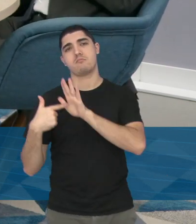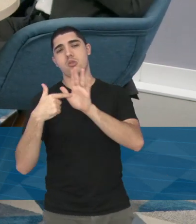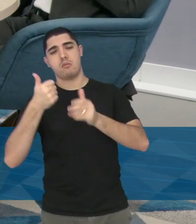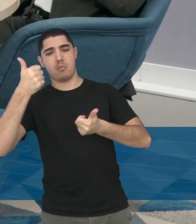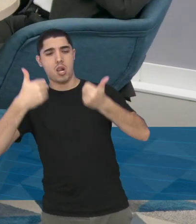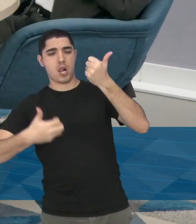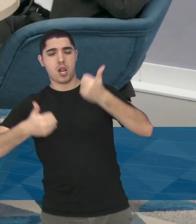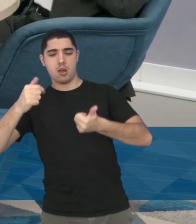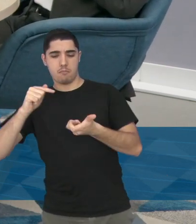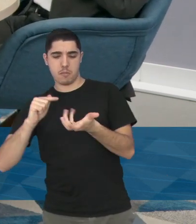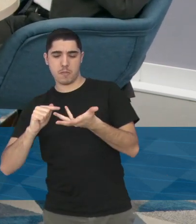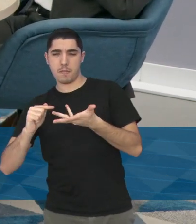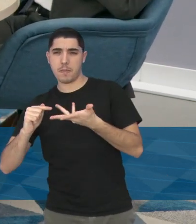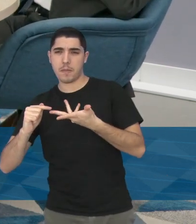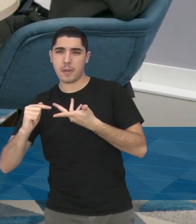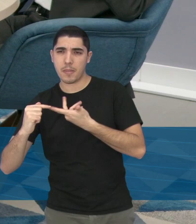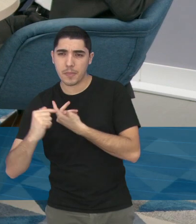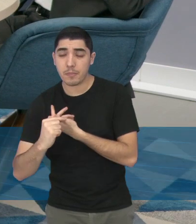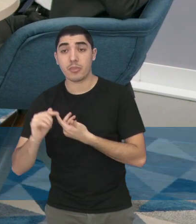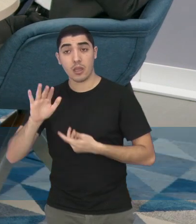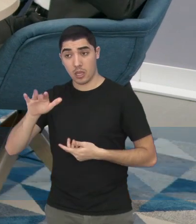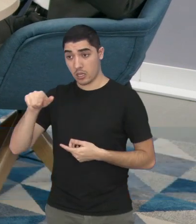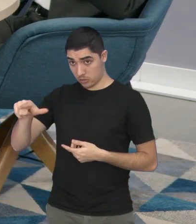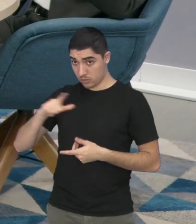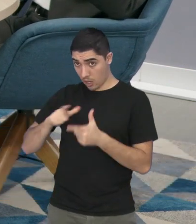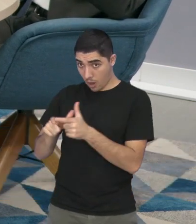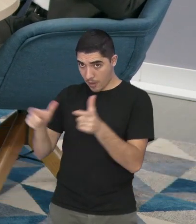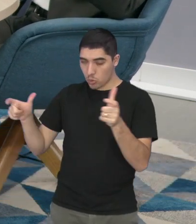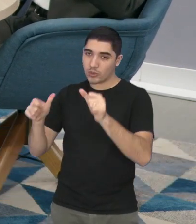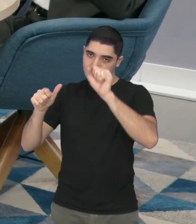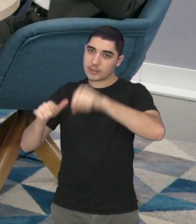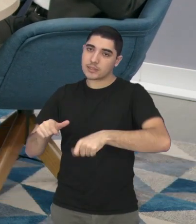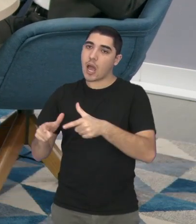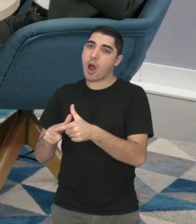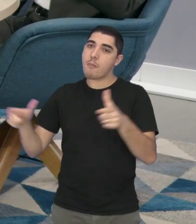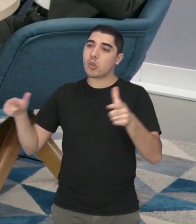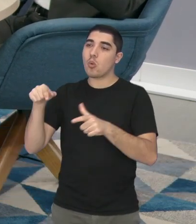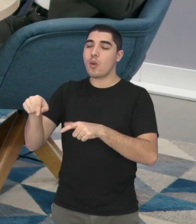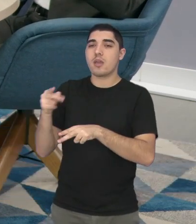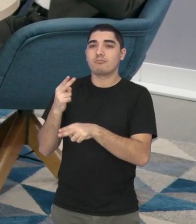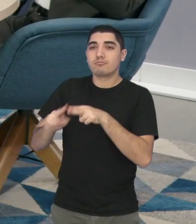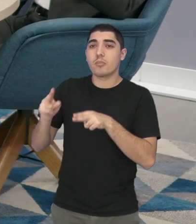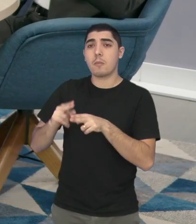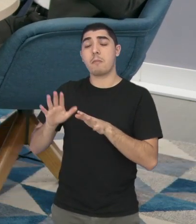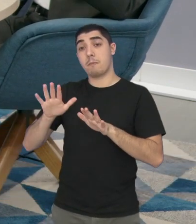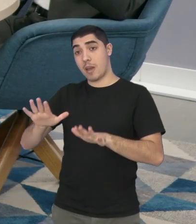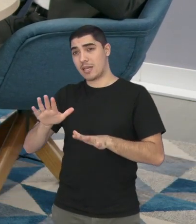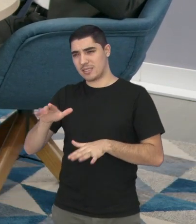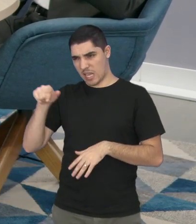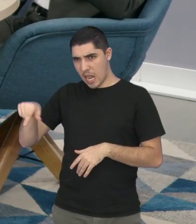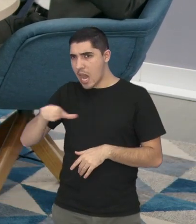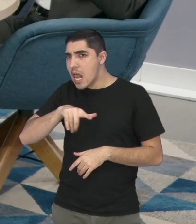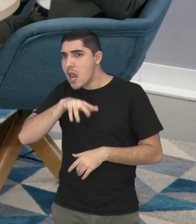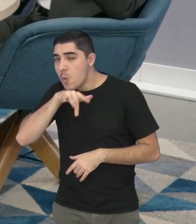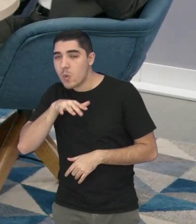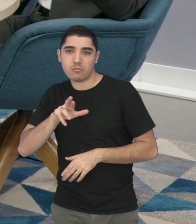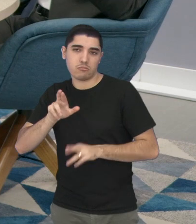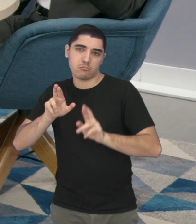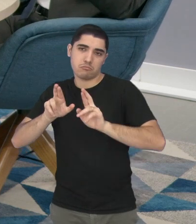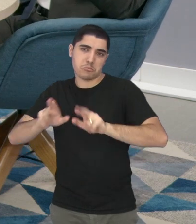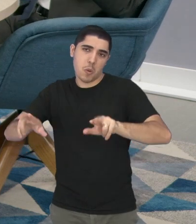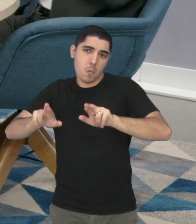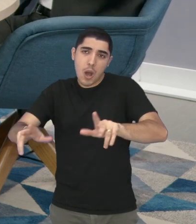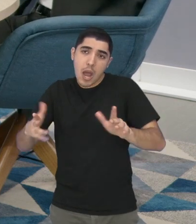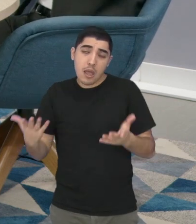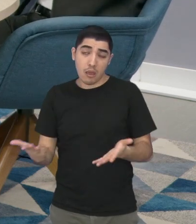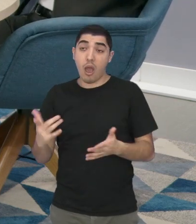menos esse acesso ela tem que ter. Então, houve aumento? Sim. Né? Esse aumento necessariamente é ruim? Não. Né? Houve efeito colateral,